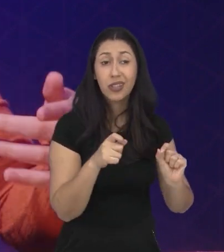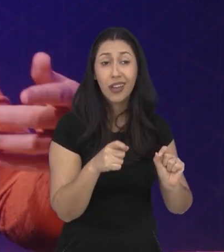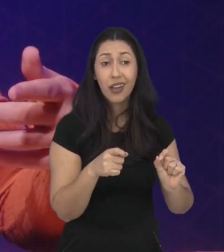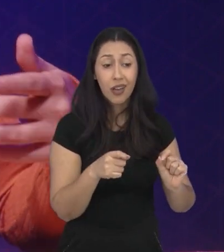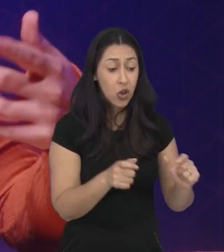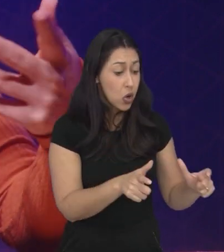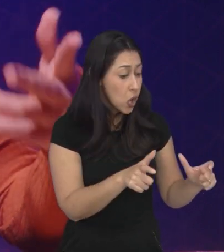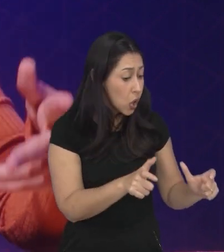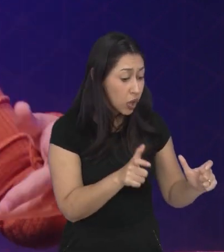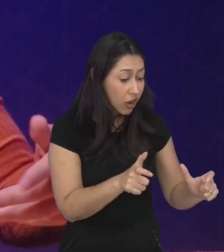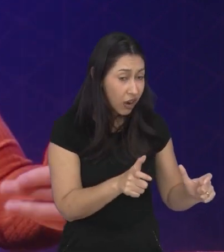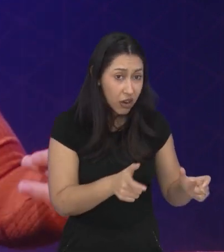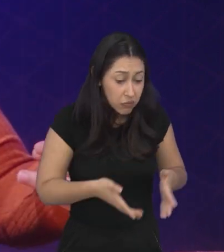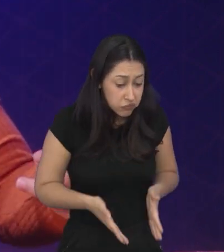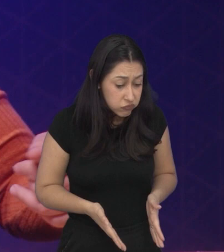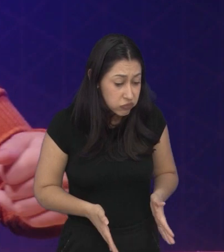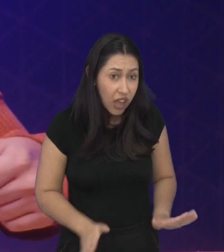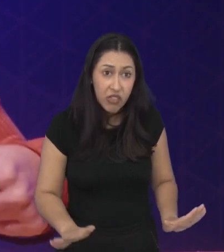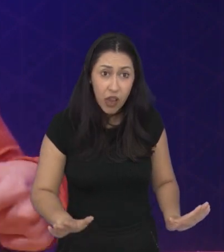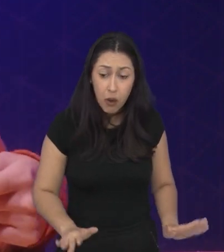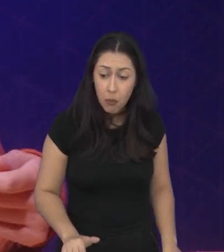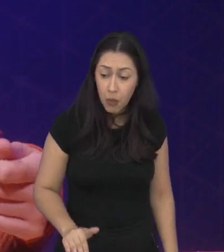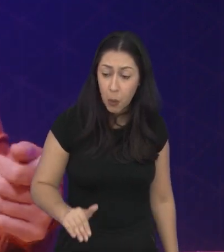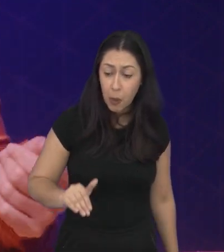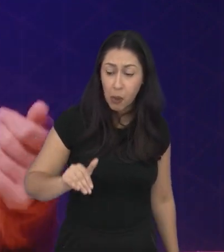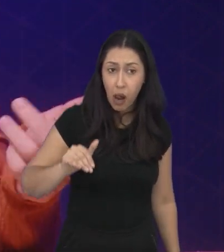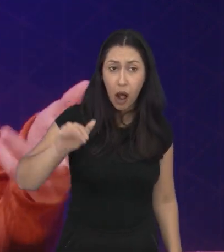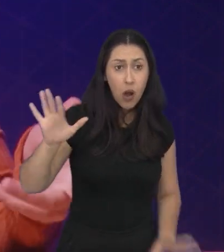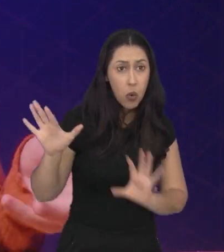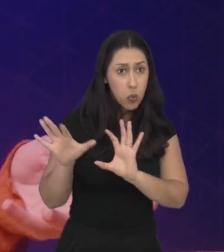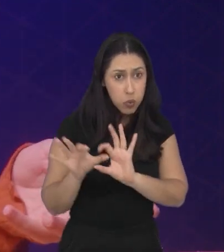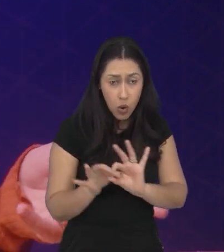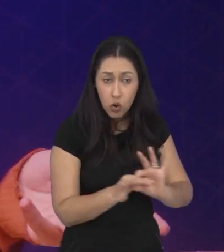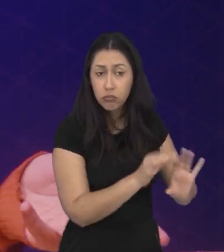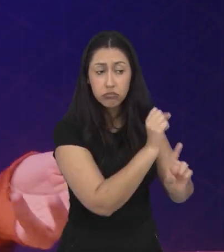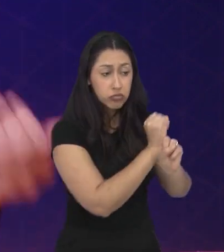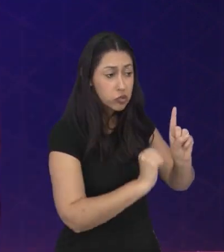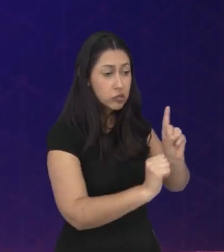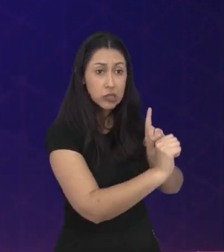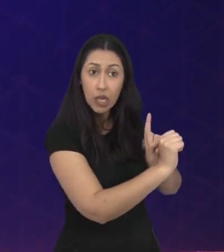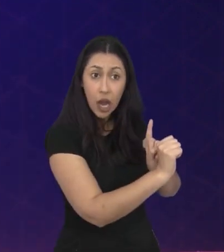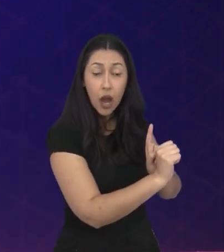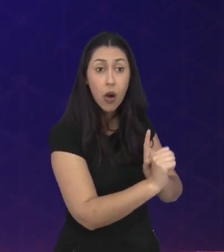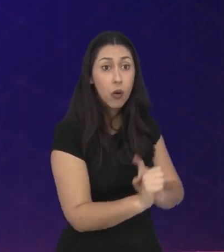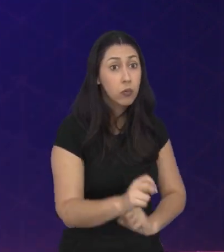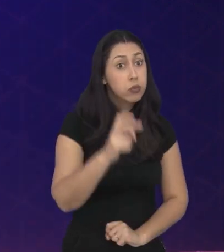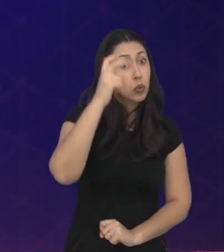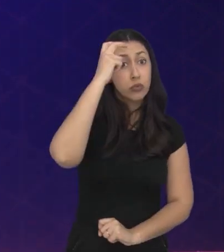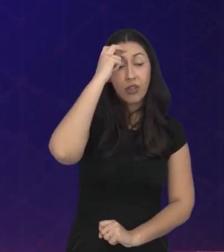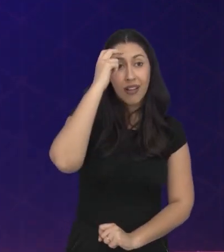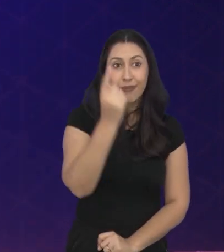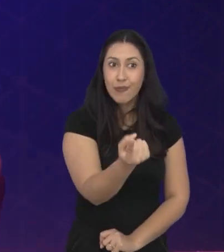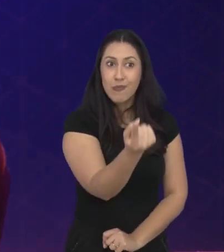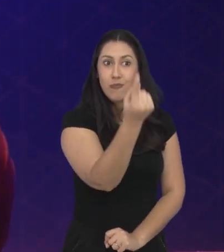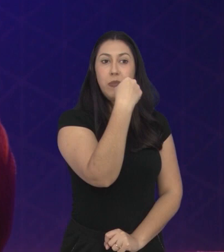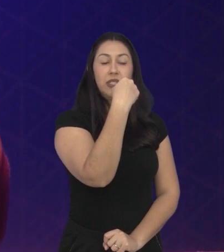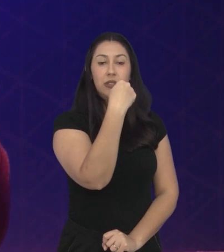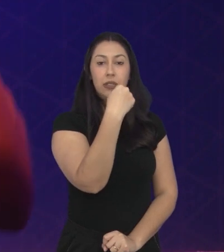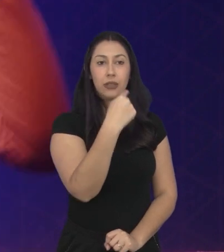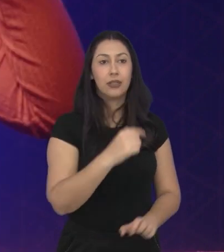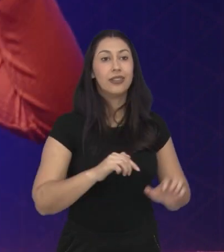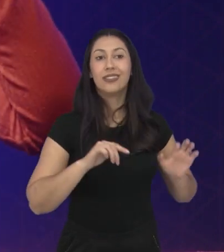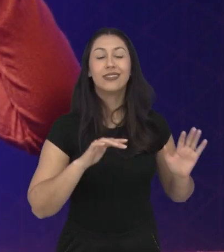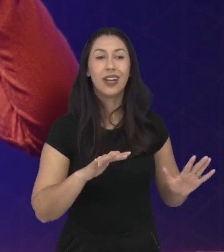ali onde você nasceu, o seu contexto social, cultural, ele vai determinar nas suas escolhas. Então, é o